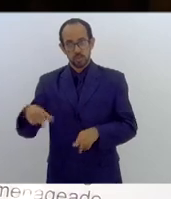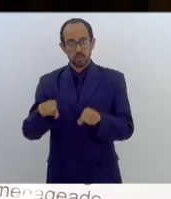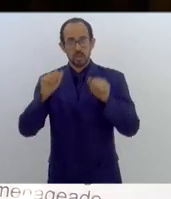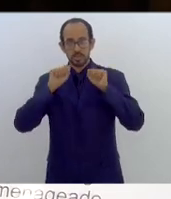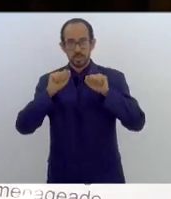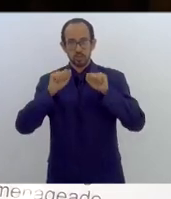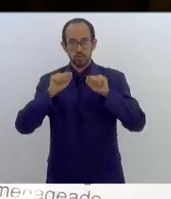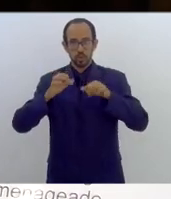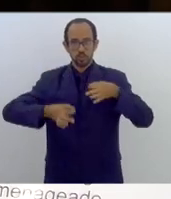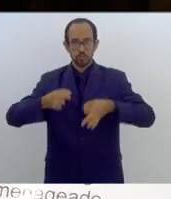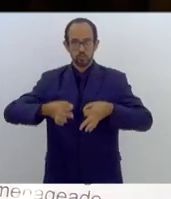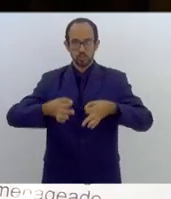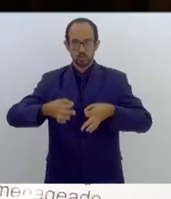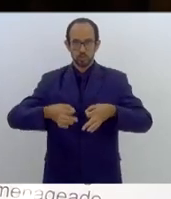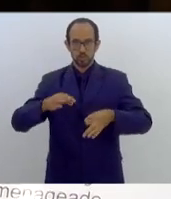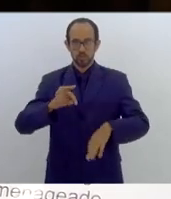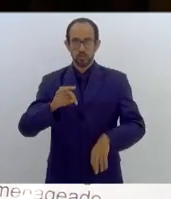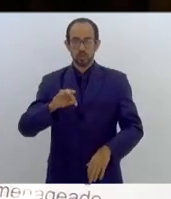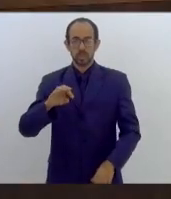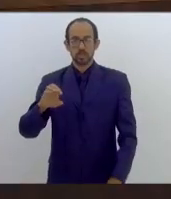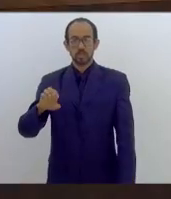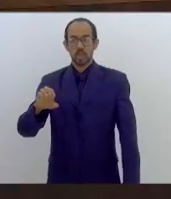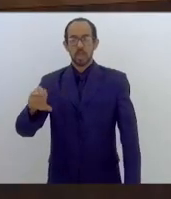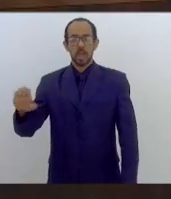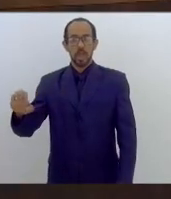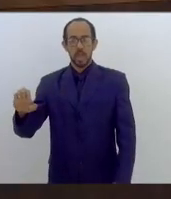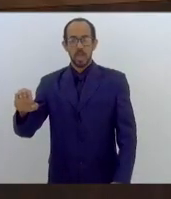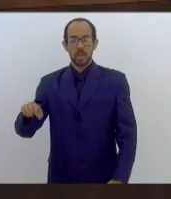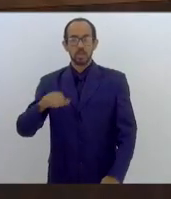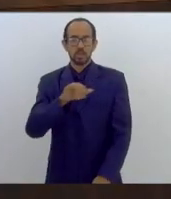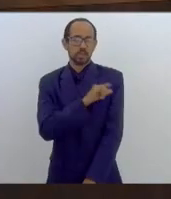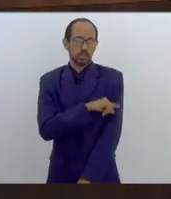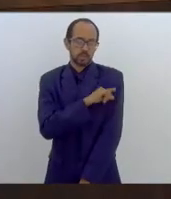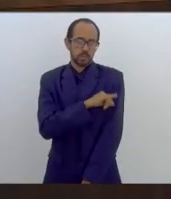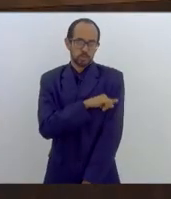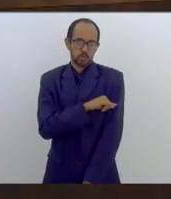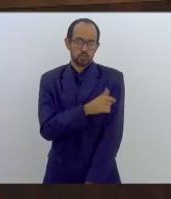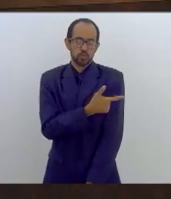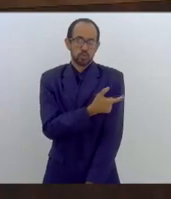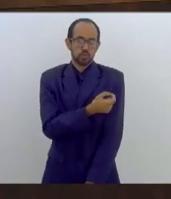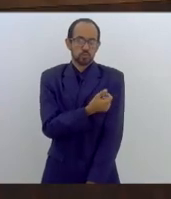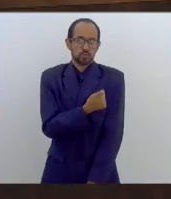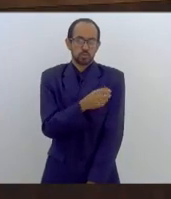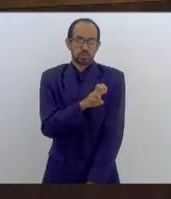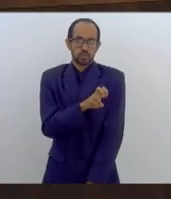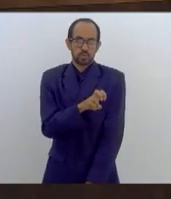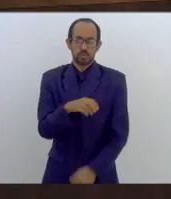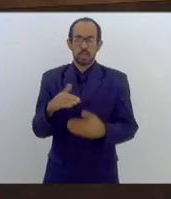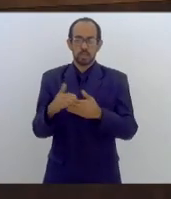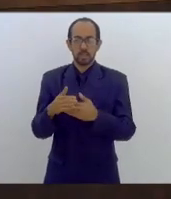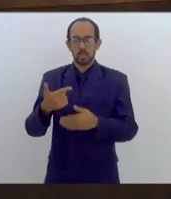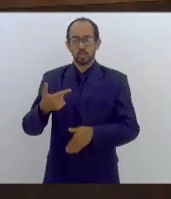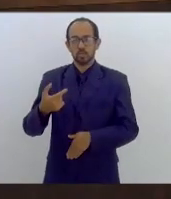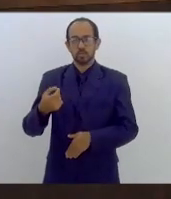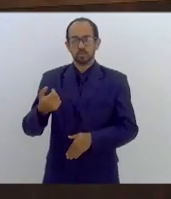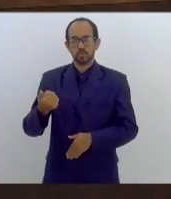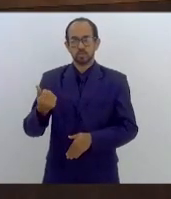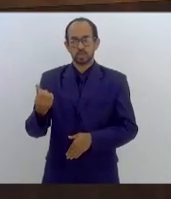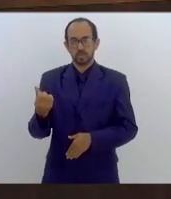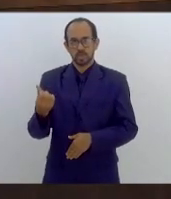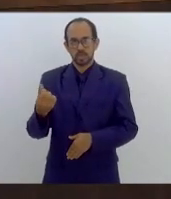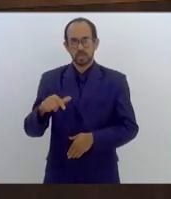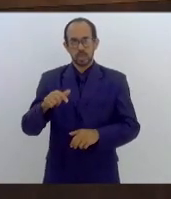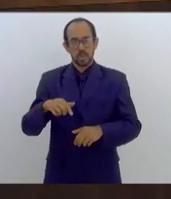do Tribunal de Justiça do Estado do Rio de Janeiro, no período de 2015 a 2016. Suas áreas